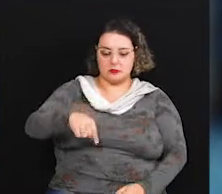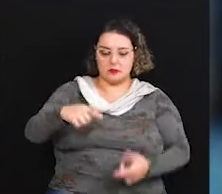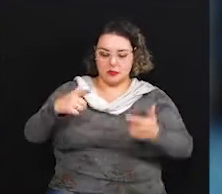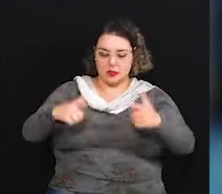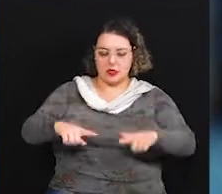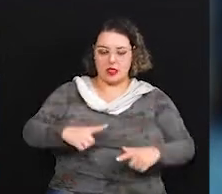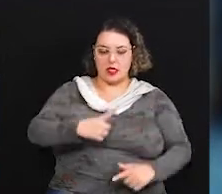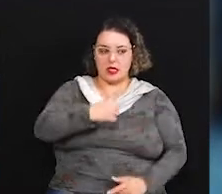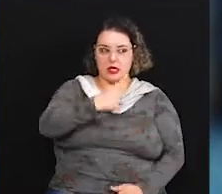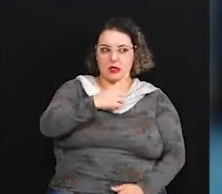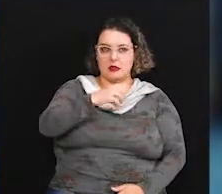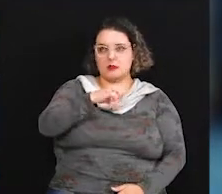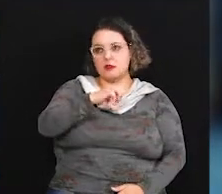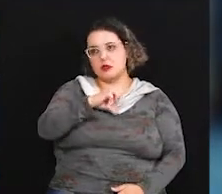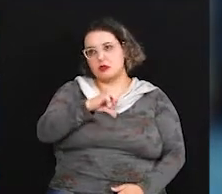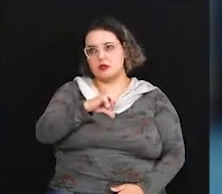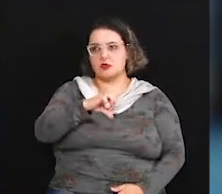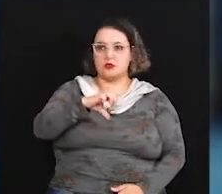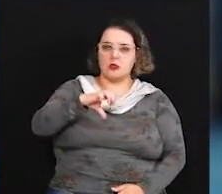em